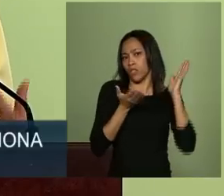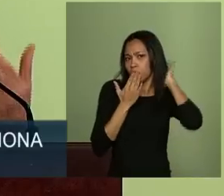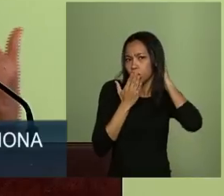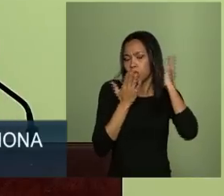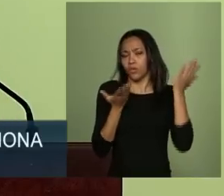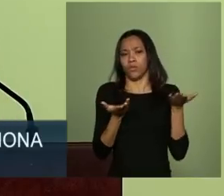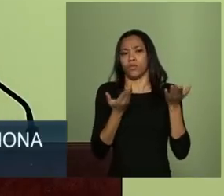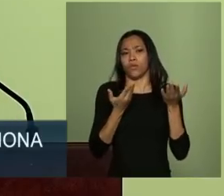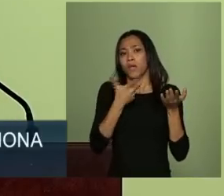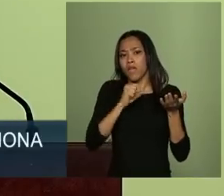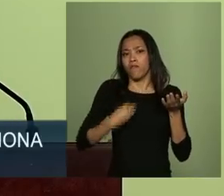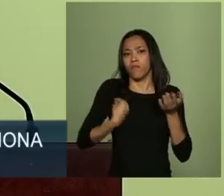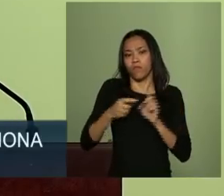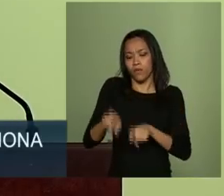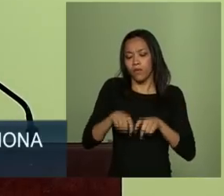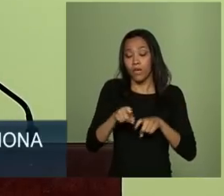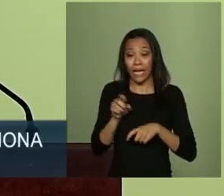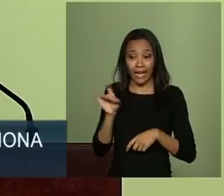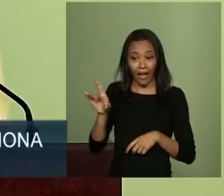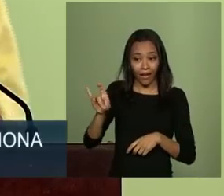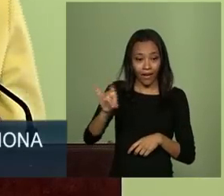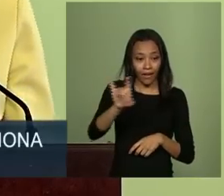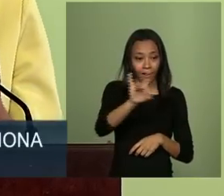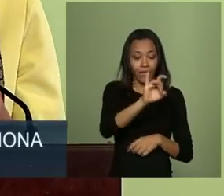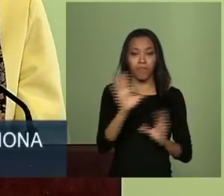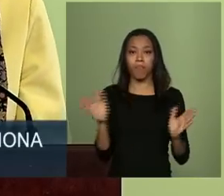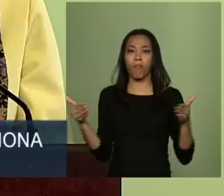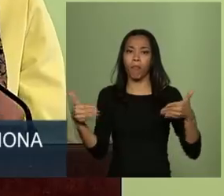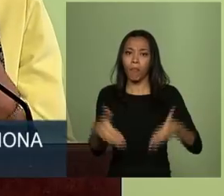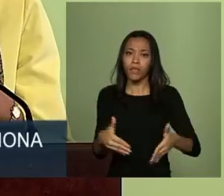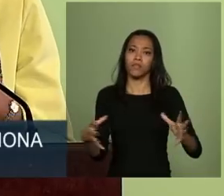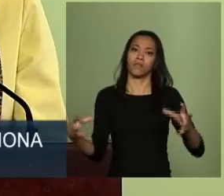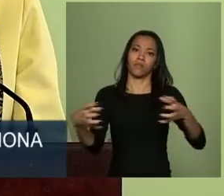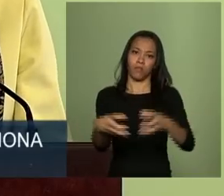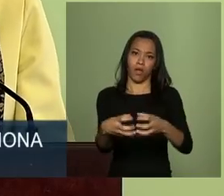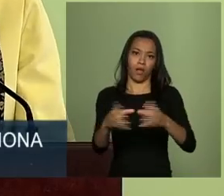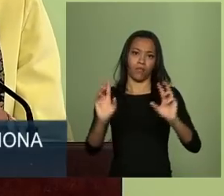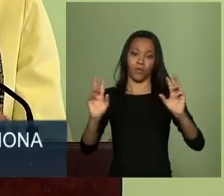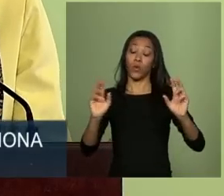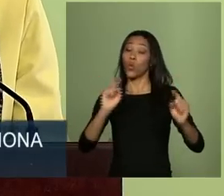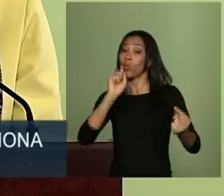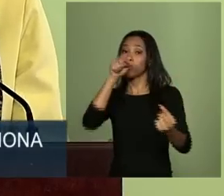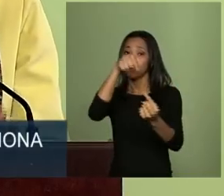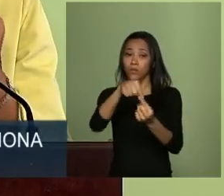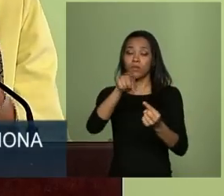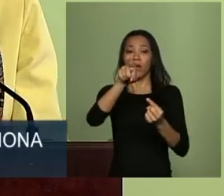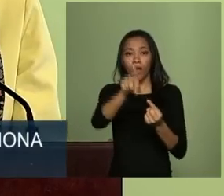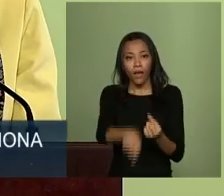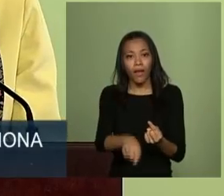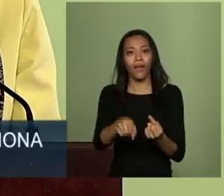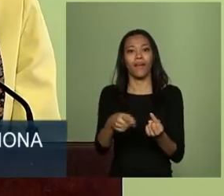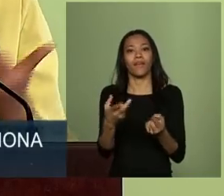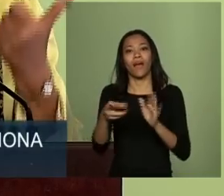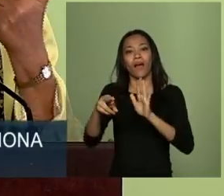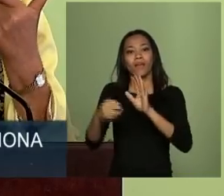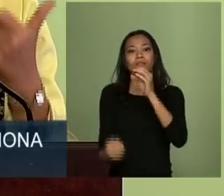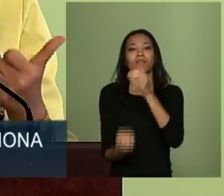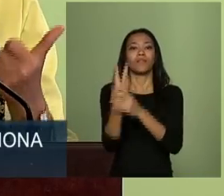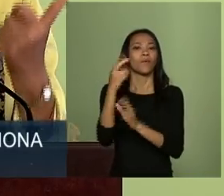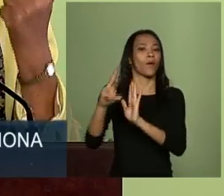tradicionais têm de participar num processo em que o objetivo é tornar a